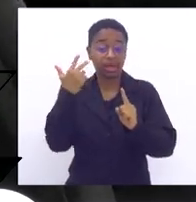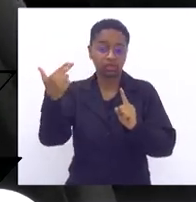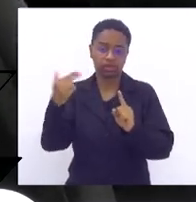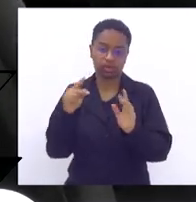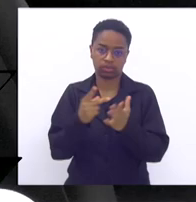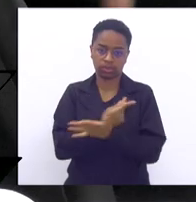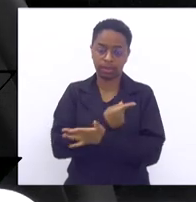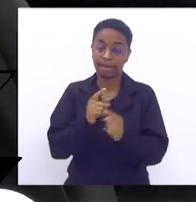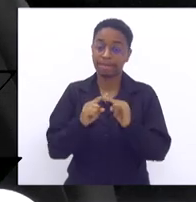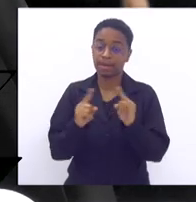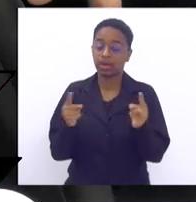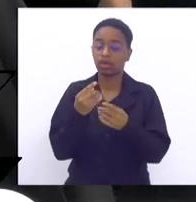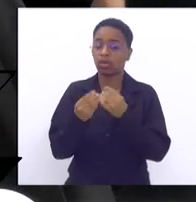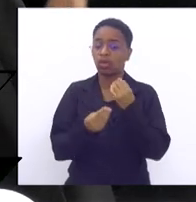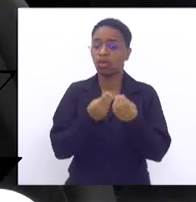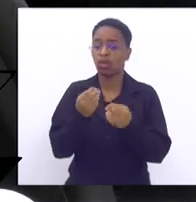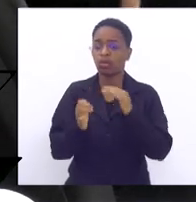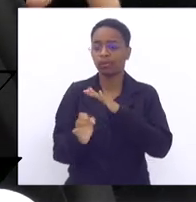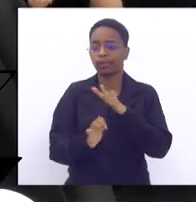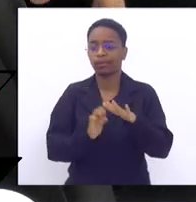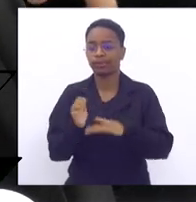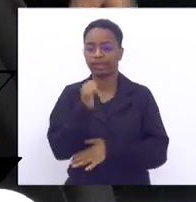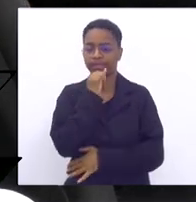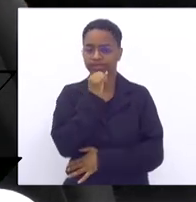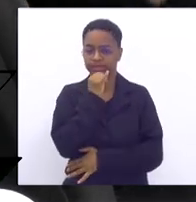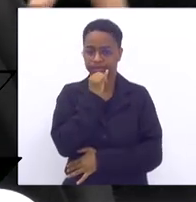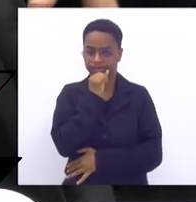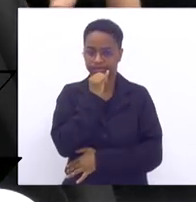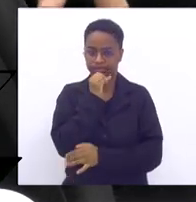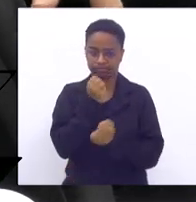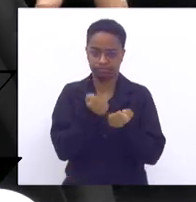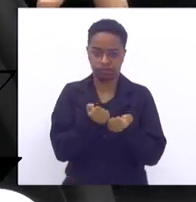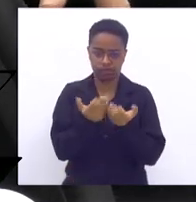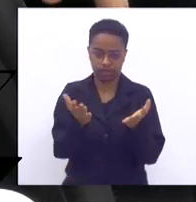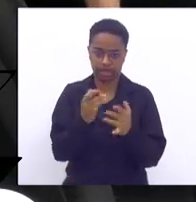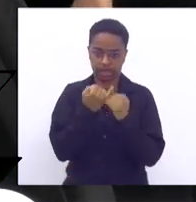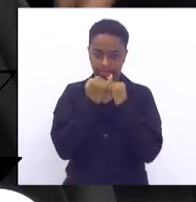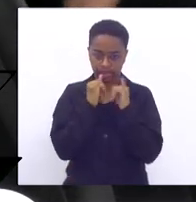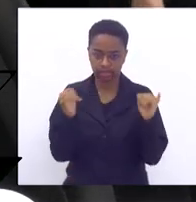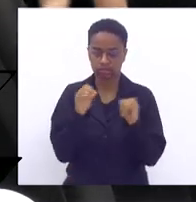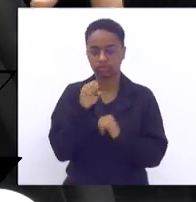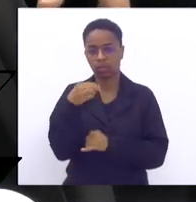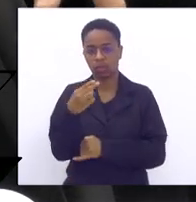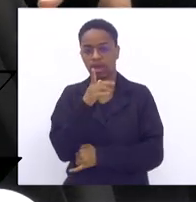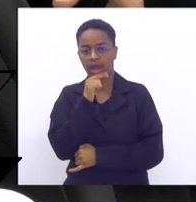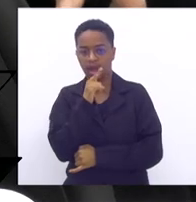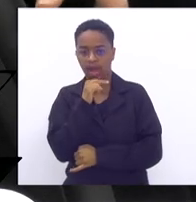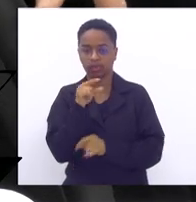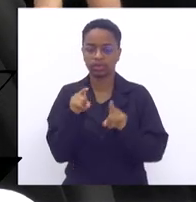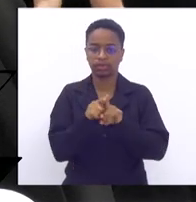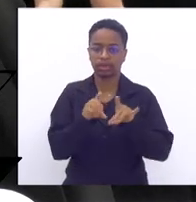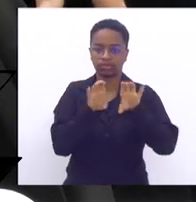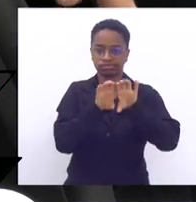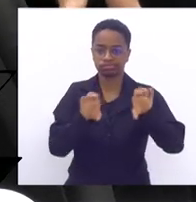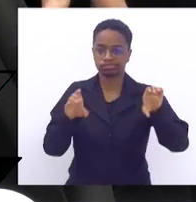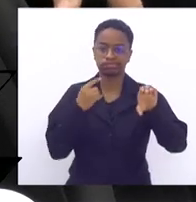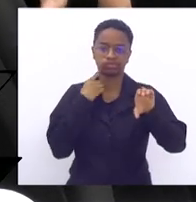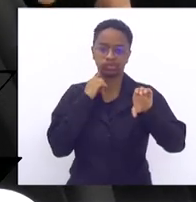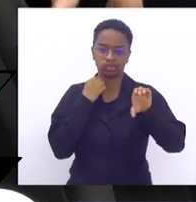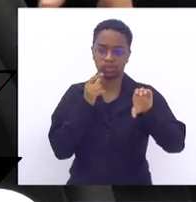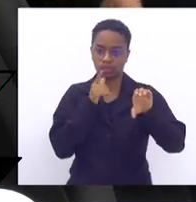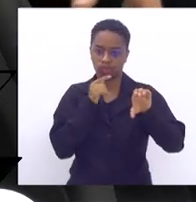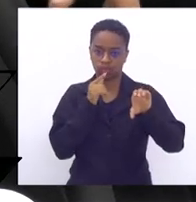como uma concessionária, por exemplo, de energia ou de água e esgoto, vai fazer um plano